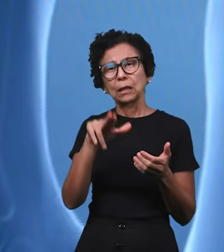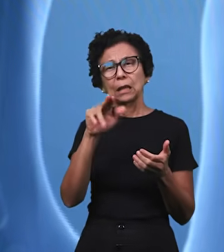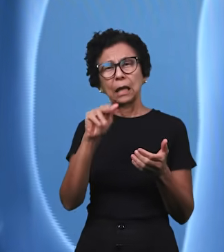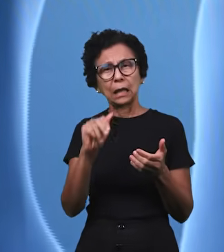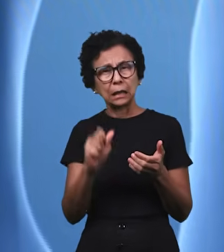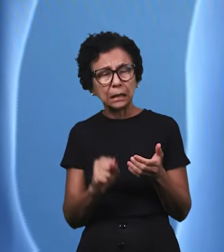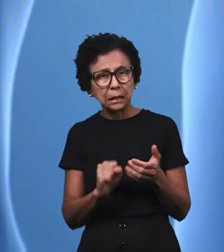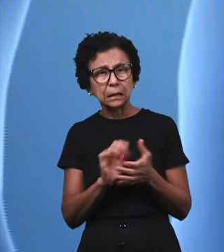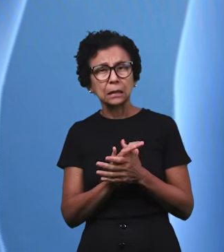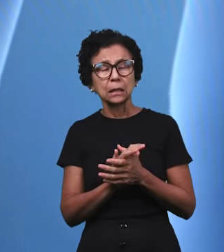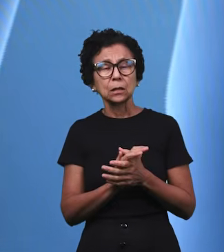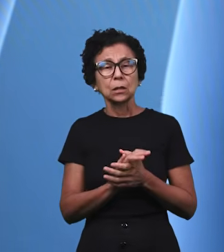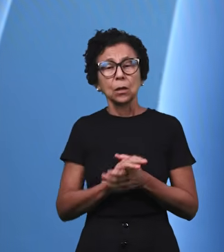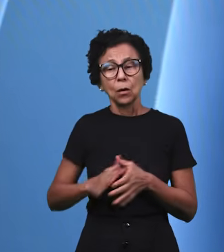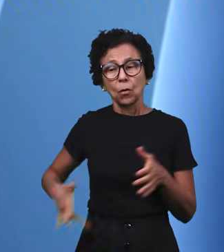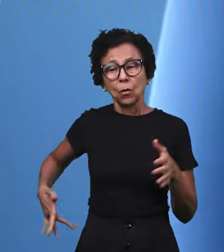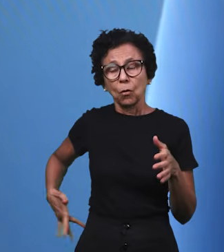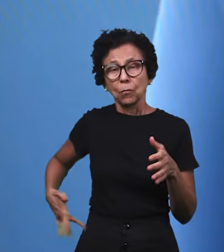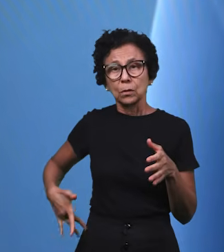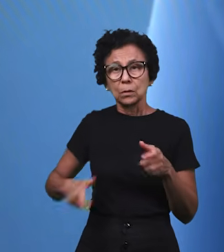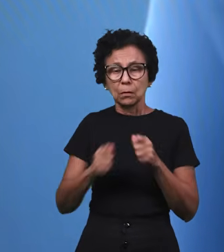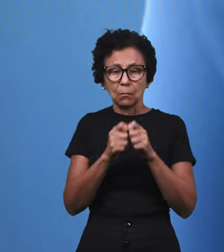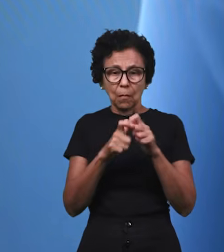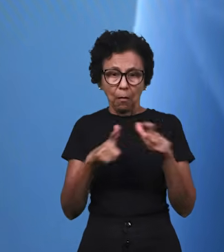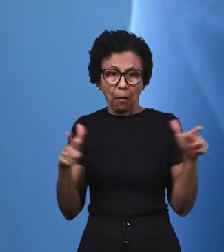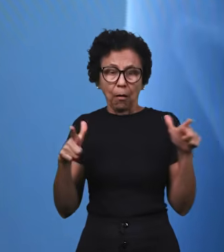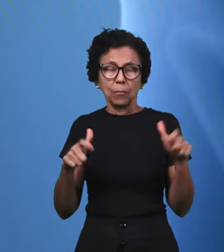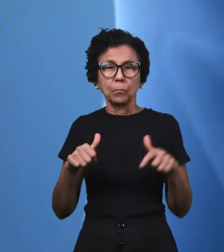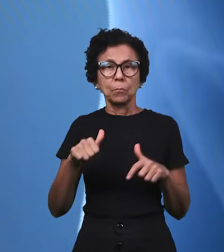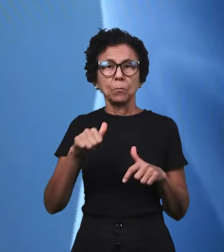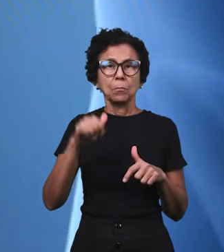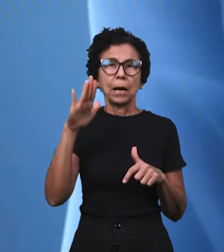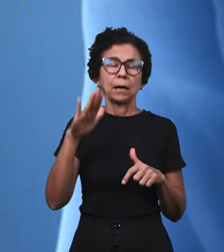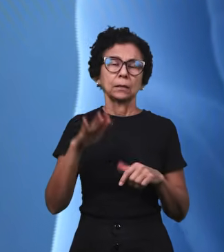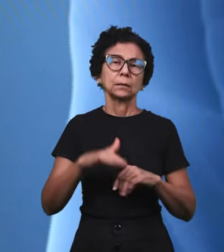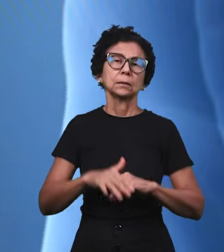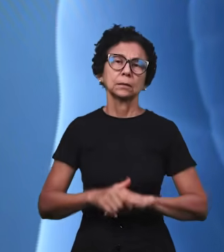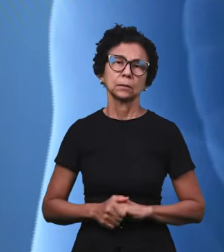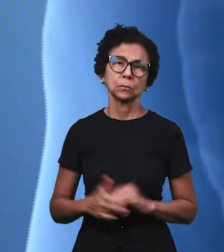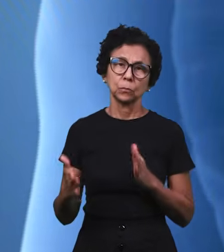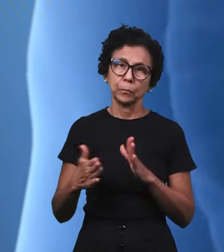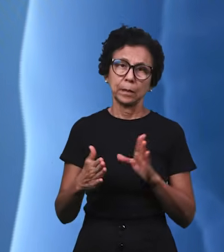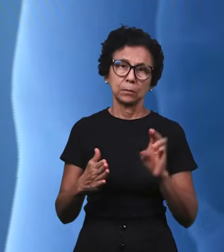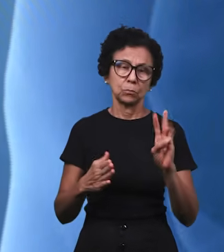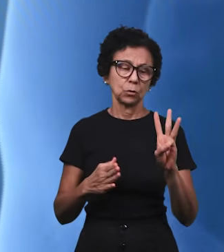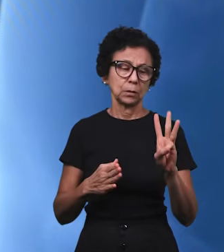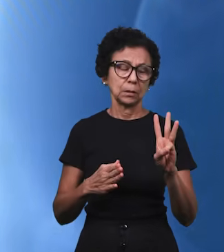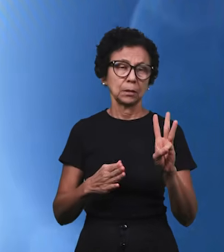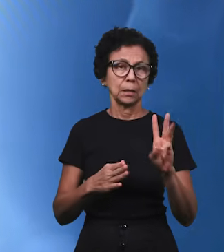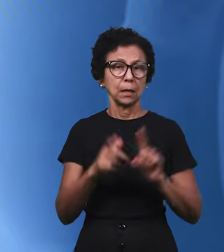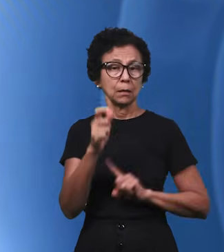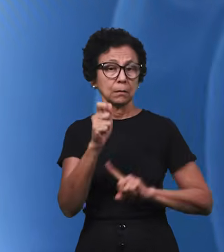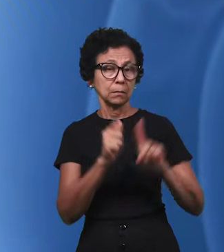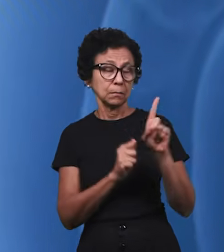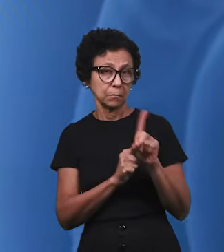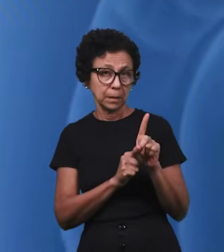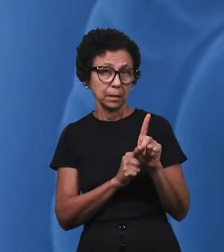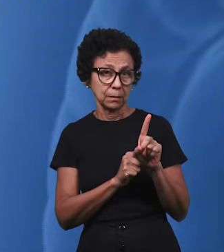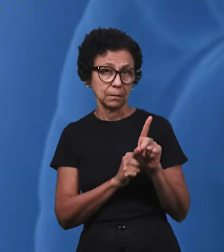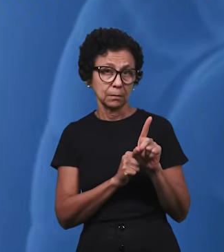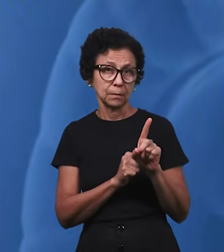uma dilatação adquirida, né, por um período maior que 3 meses, né? Quando a gente tem um evento